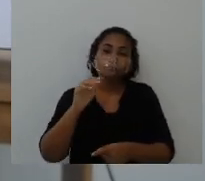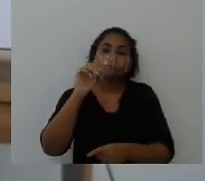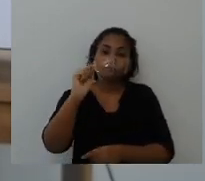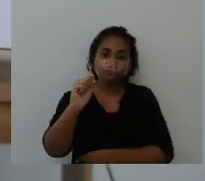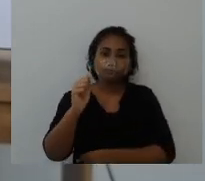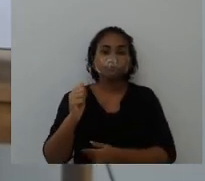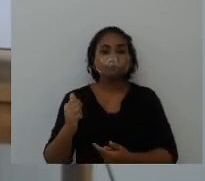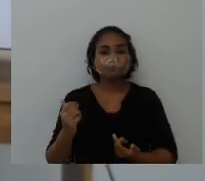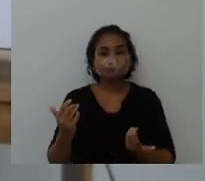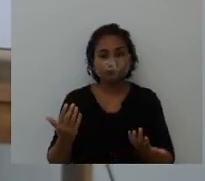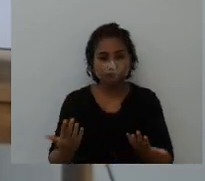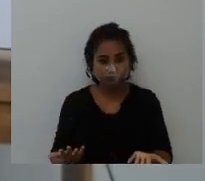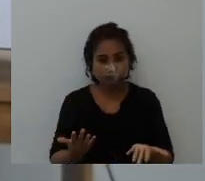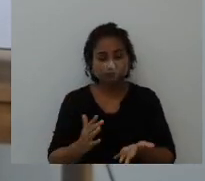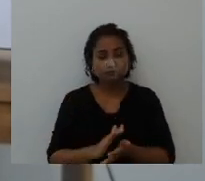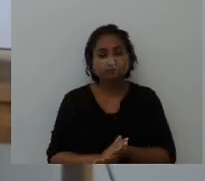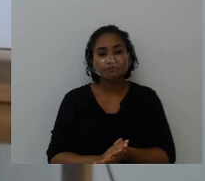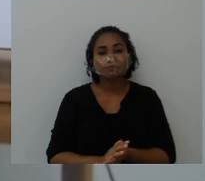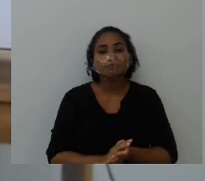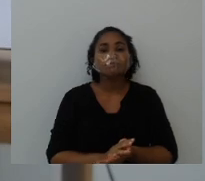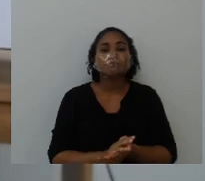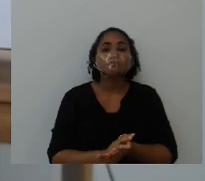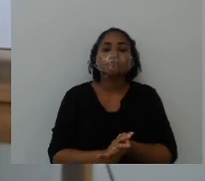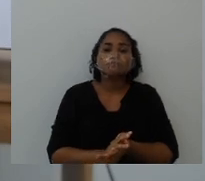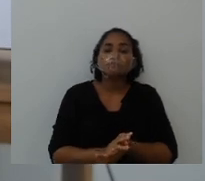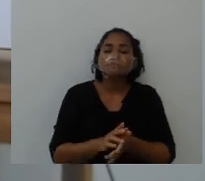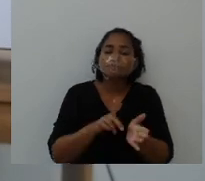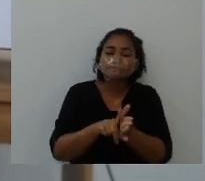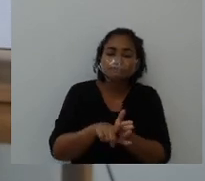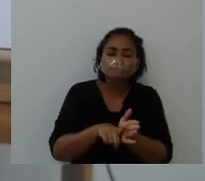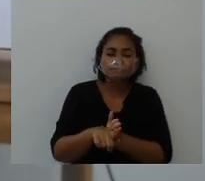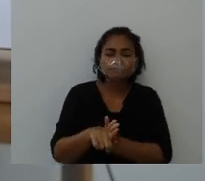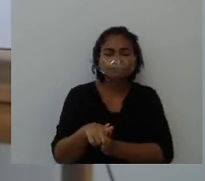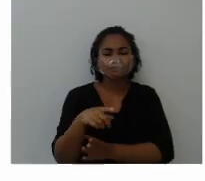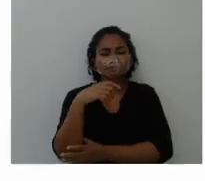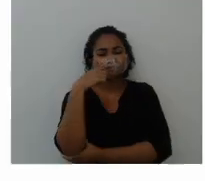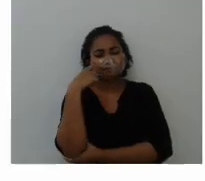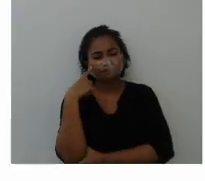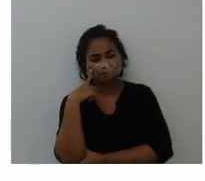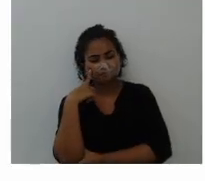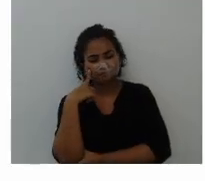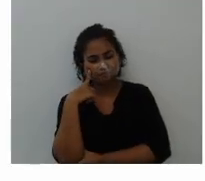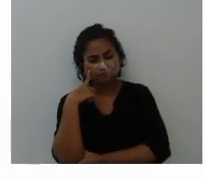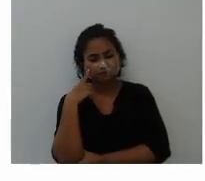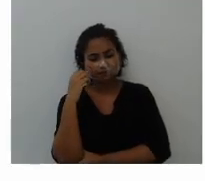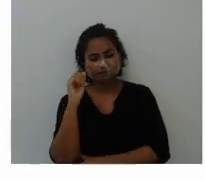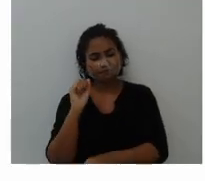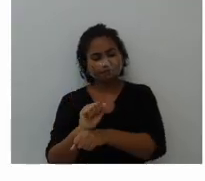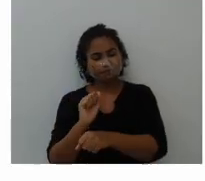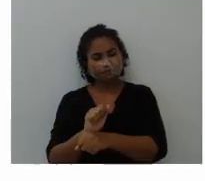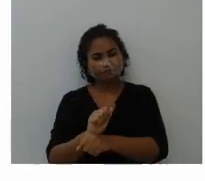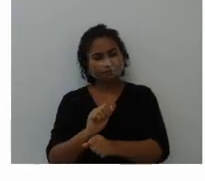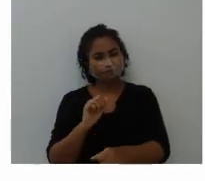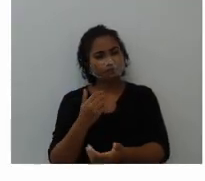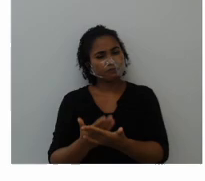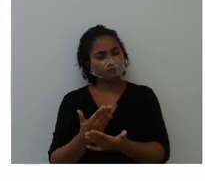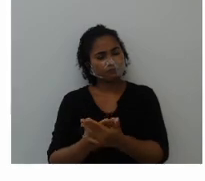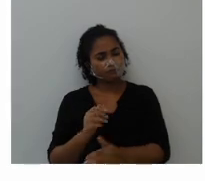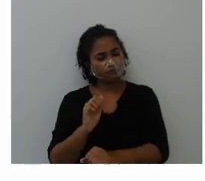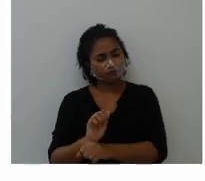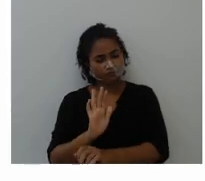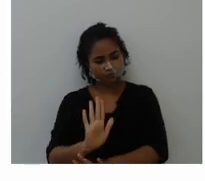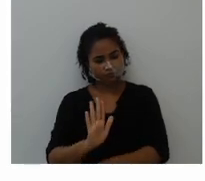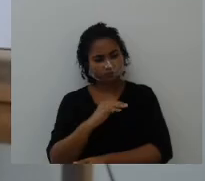bem, então quando você faz essa análise de forças, aí você diz, opa, parou, pare a aula,